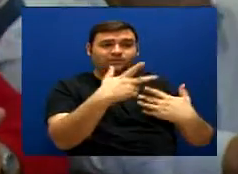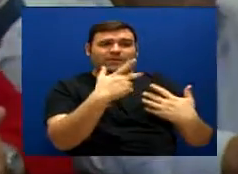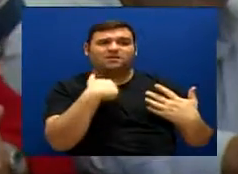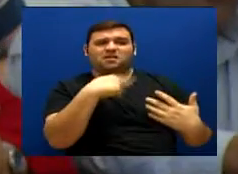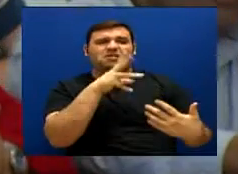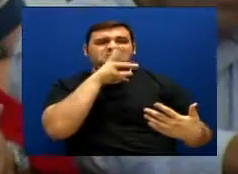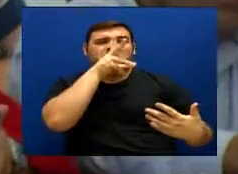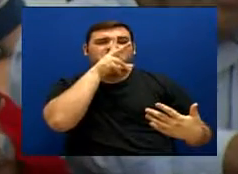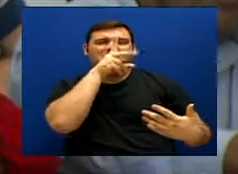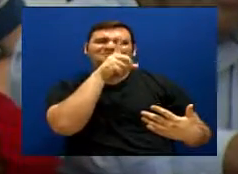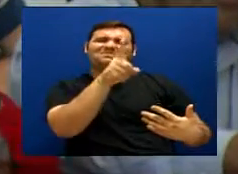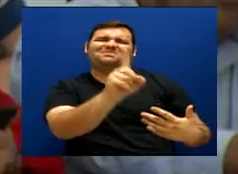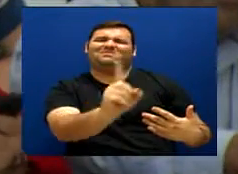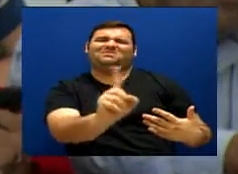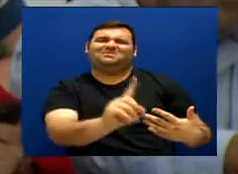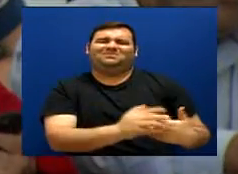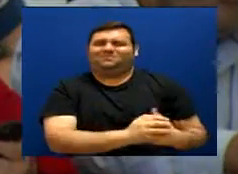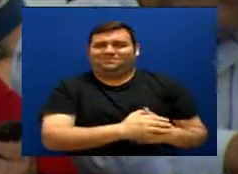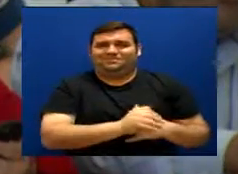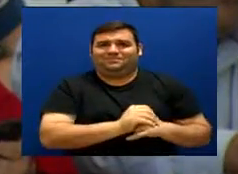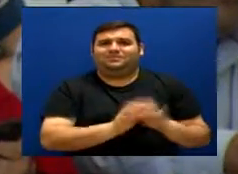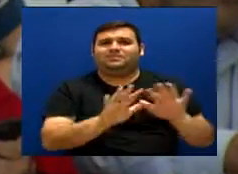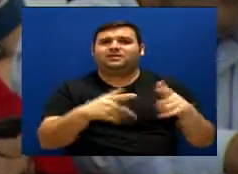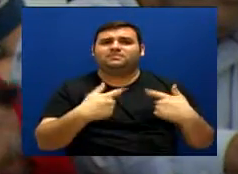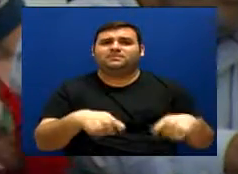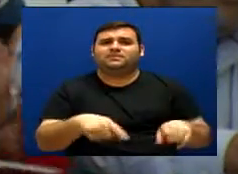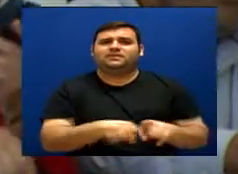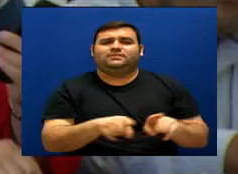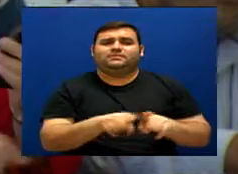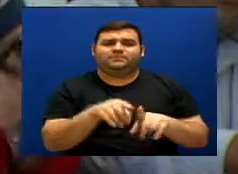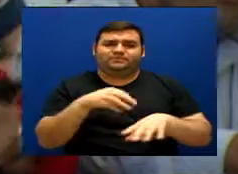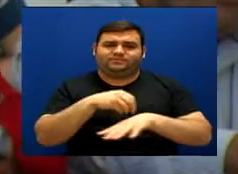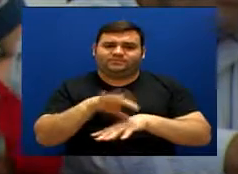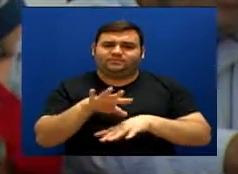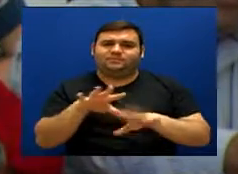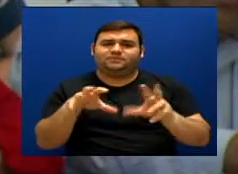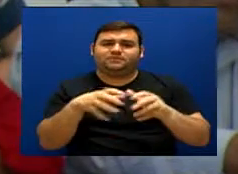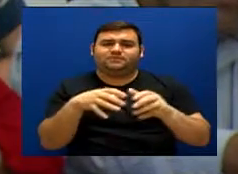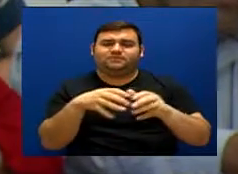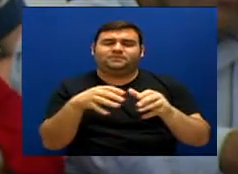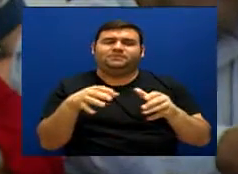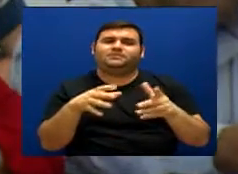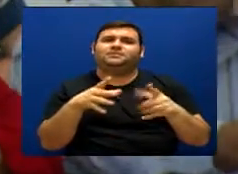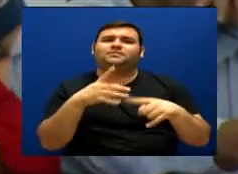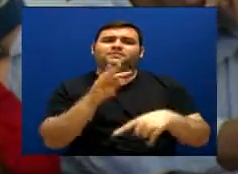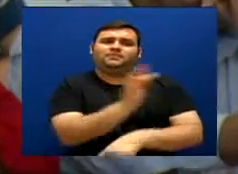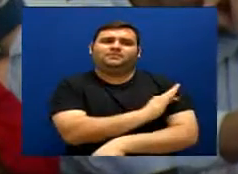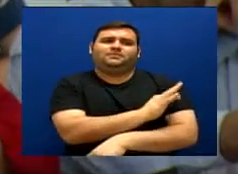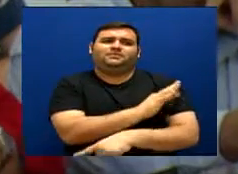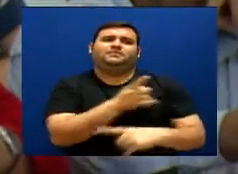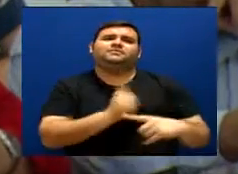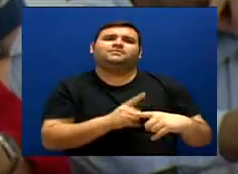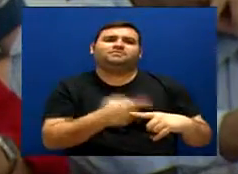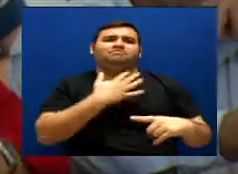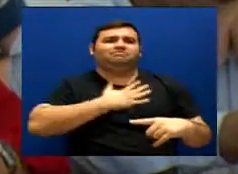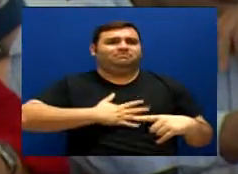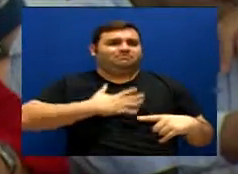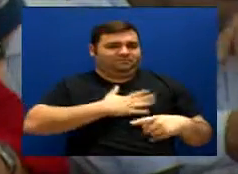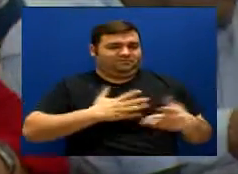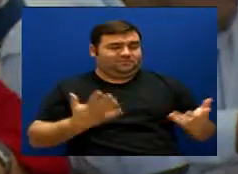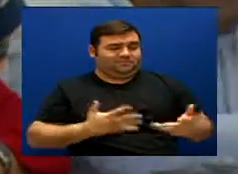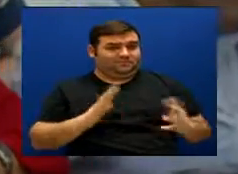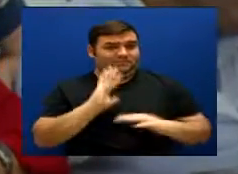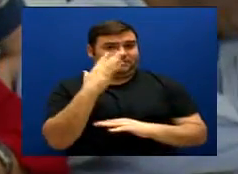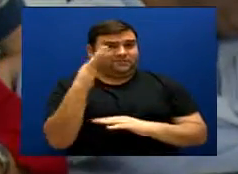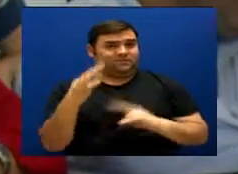plante qualquer árvore, não plante, mas procure a orientação técnica para ter a satisfação que eu tenho de hoje ter